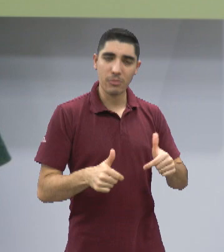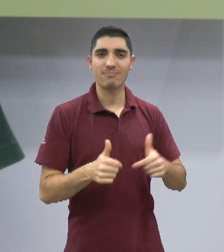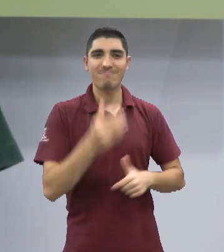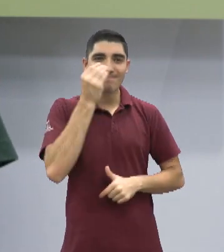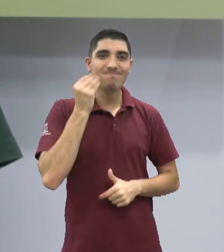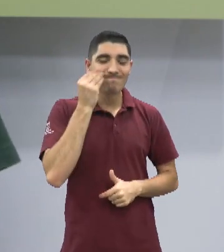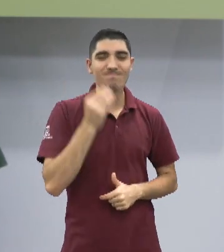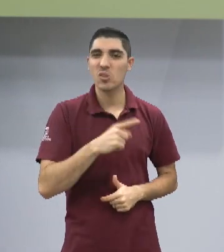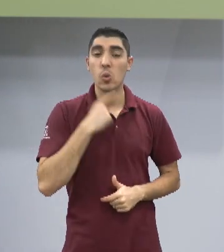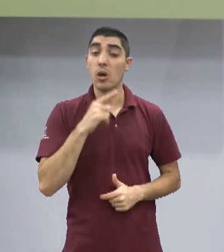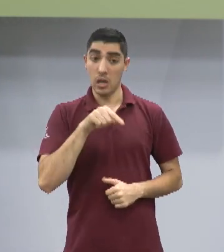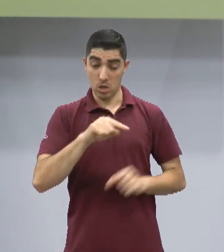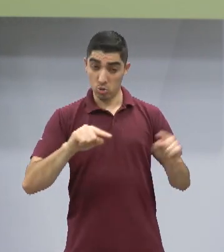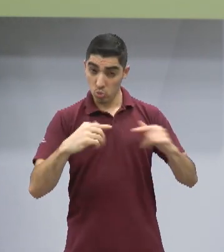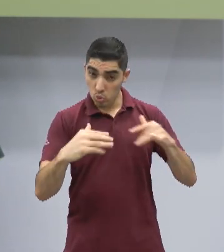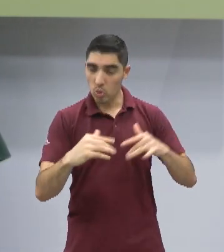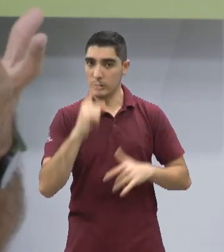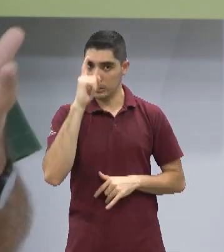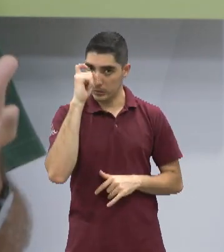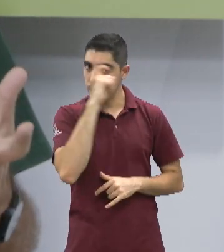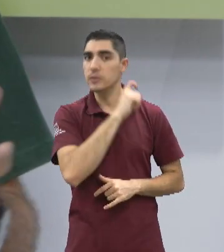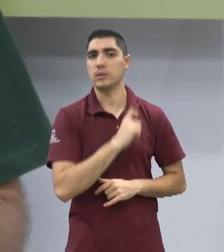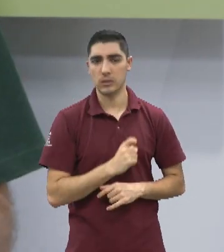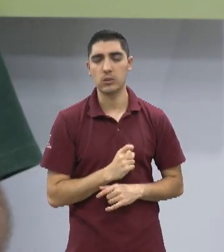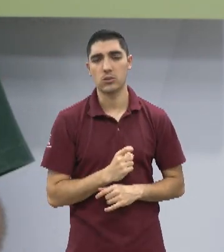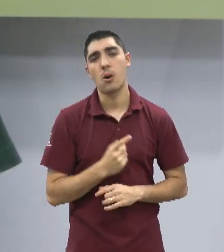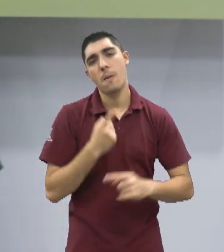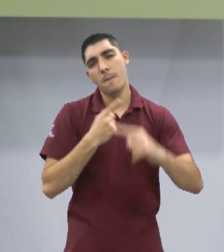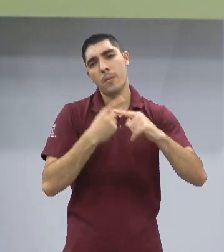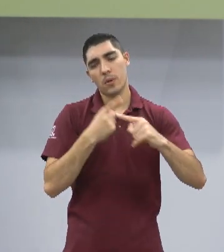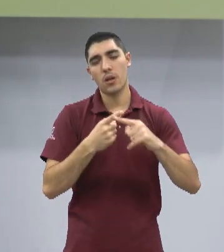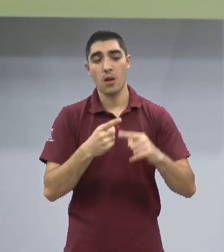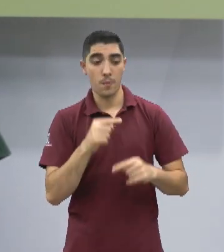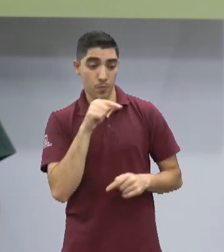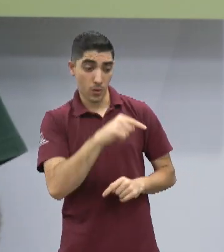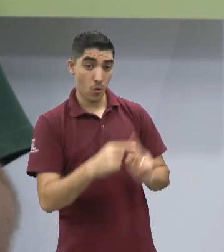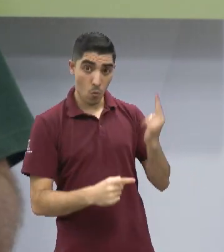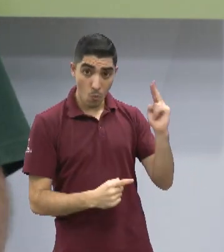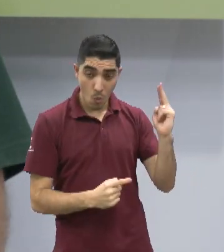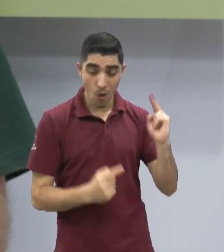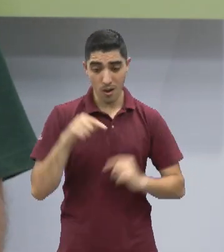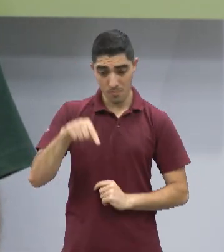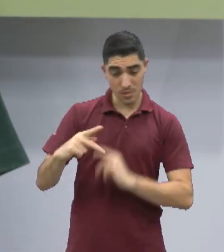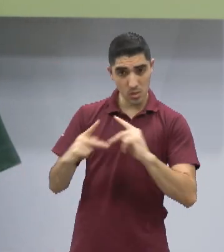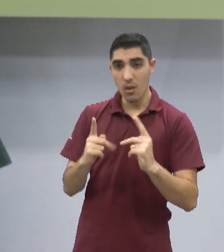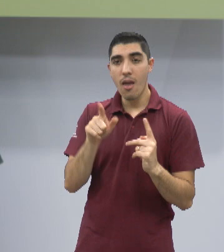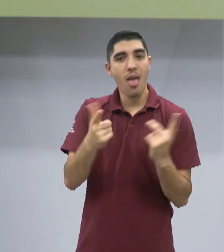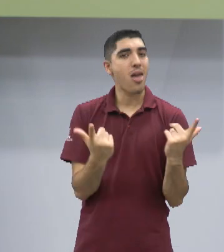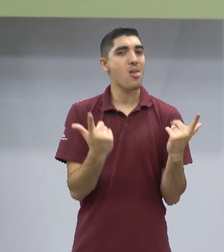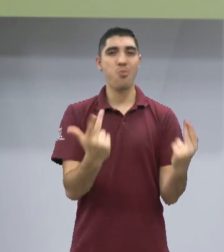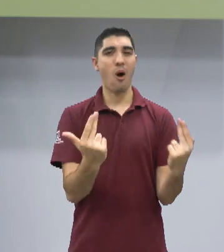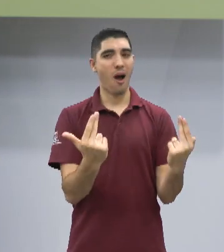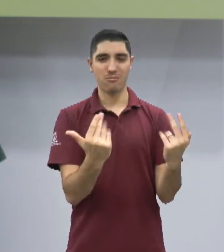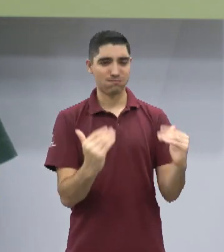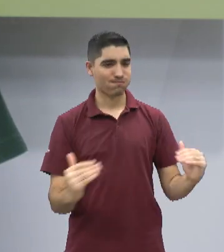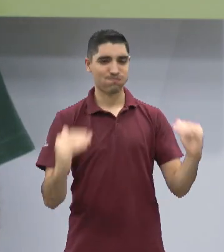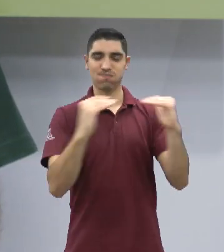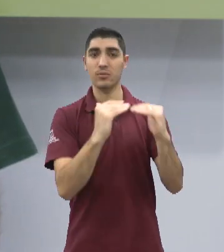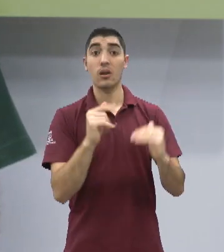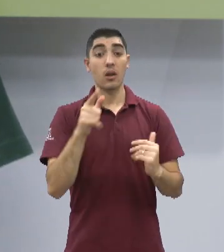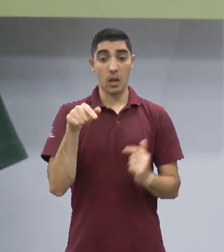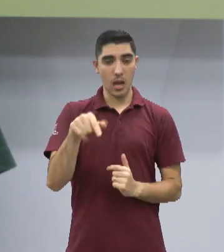era um jogo bastante complicado, assim, né? Como a gente sempre falou que os dois times eram iguais, né? Ficaram com a mesma pontuação